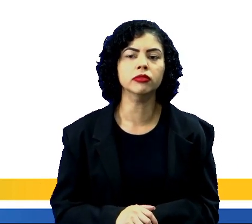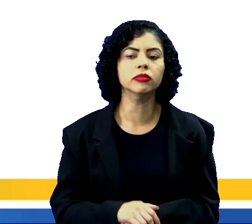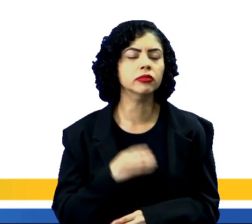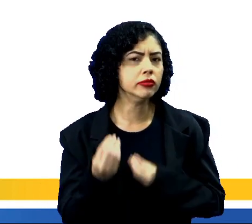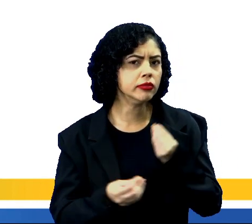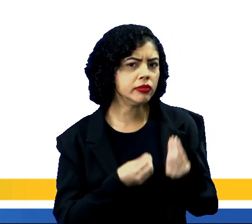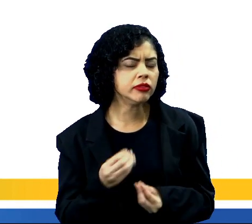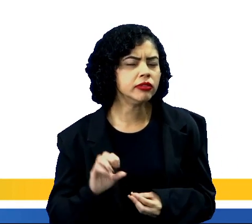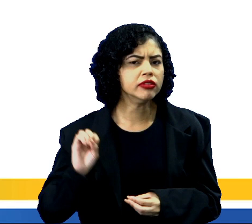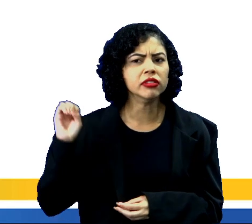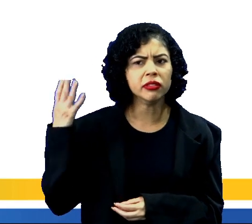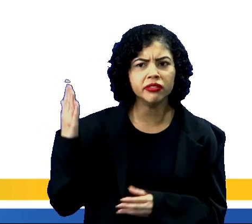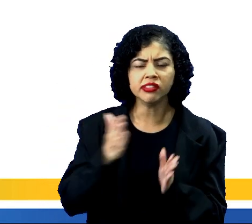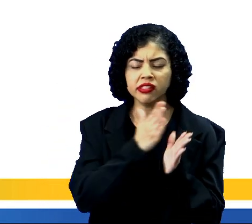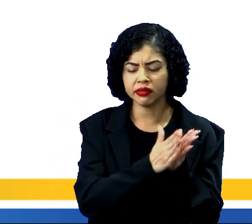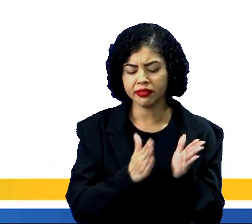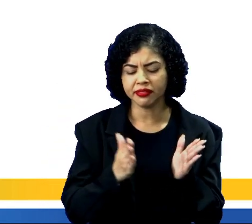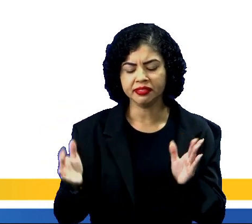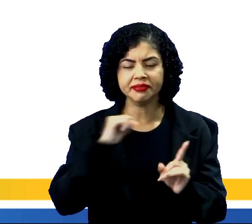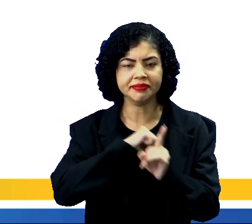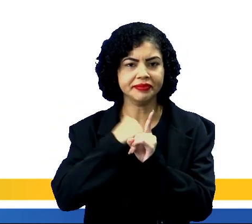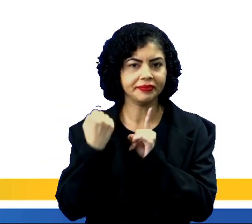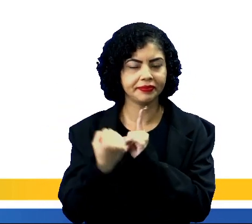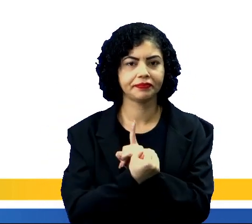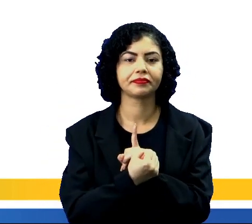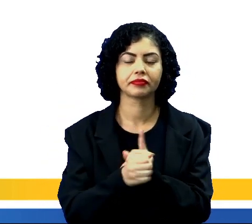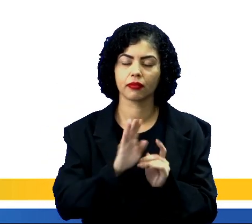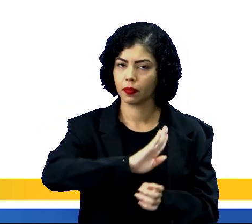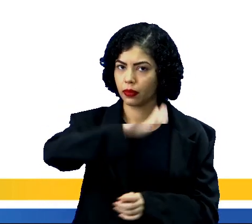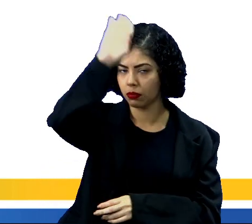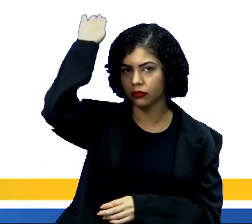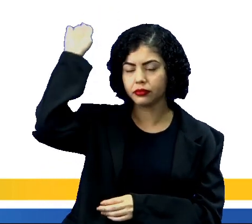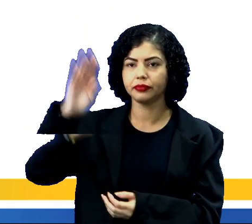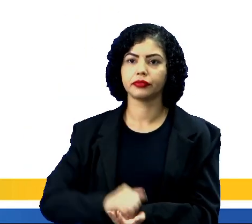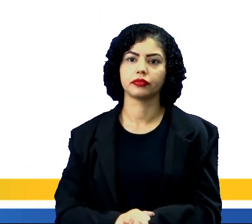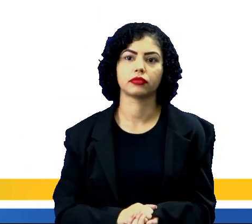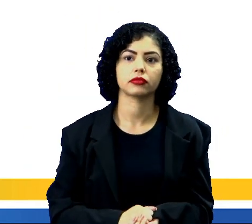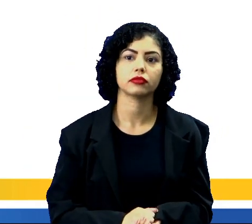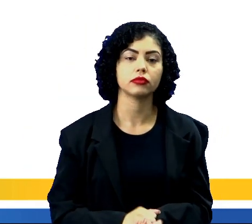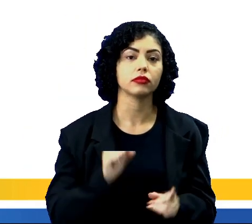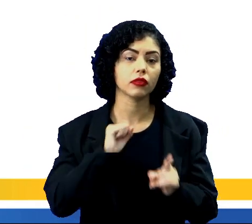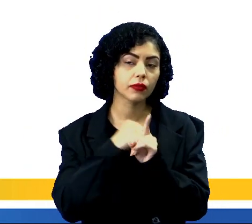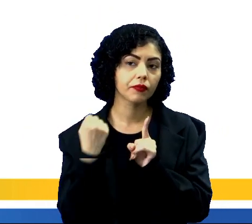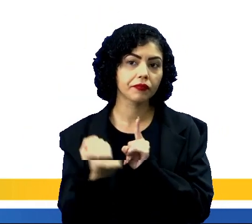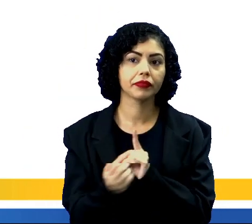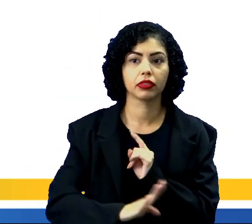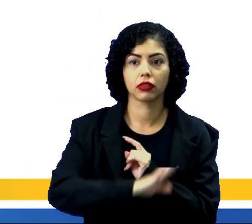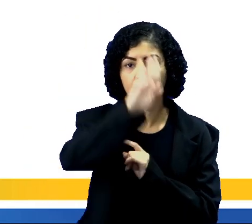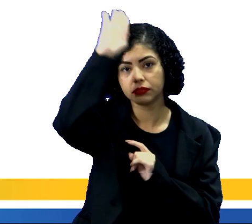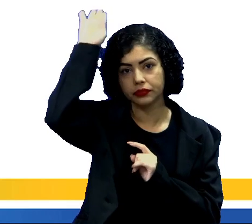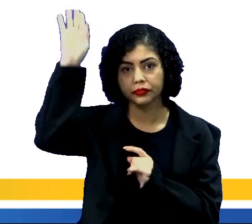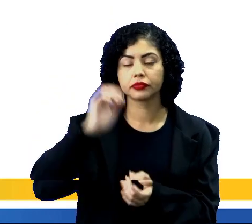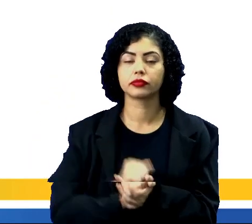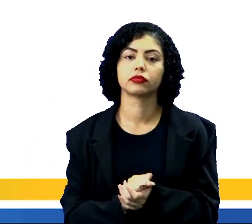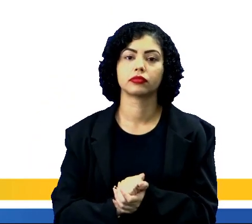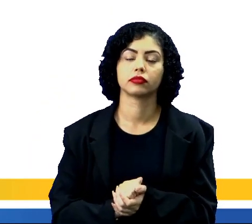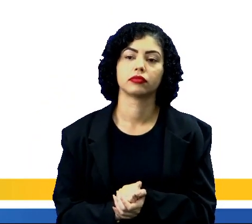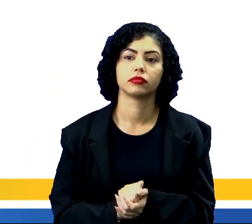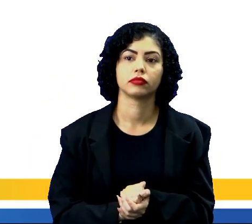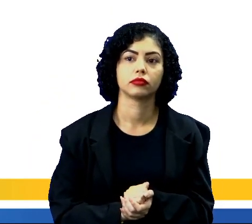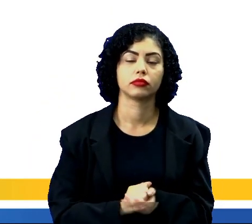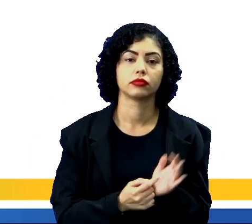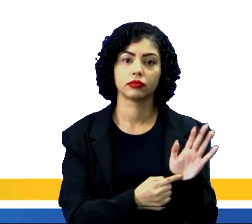E como é que estava organizada a sociedade romana? Então, a sociedade romana ela